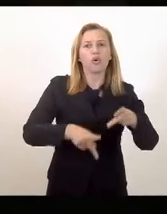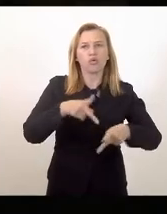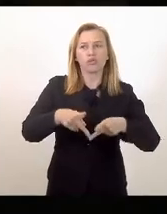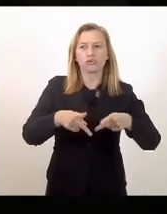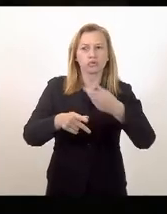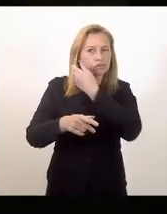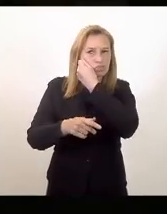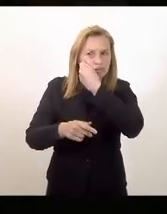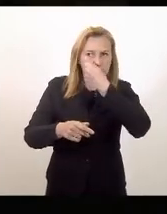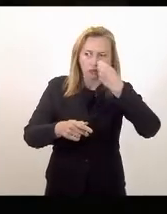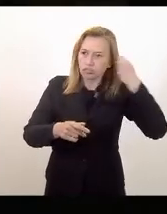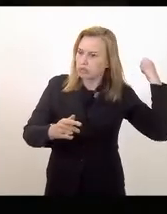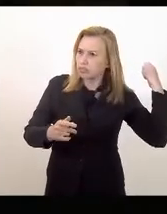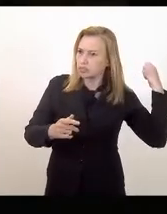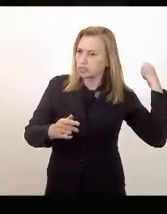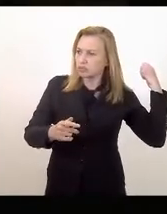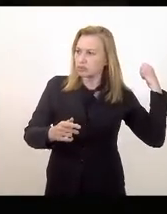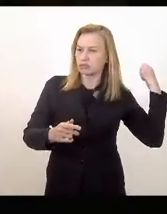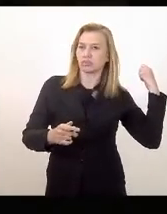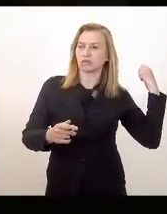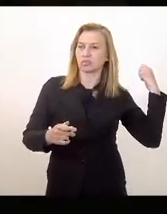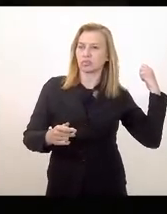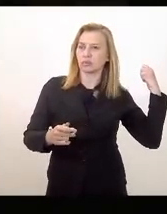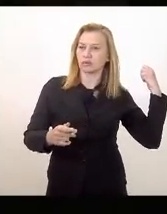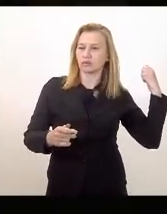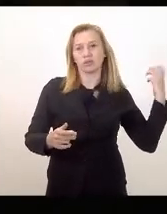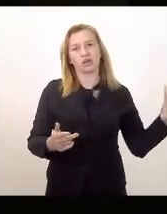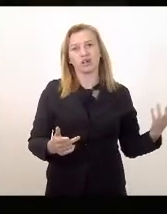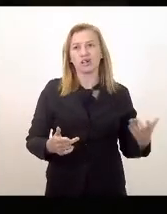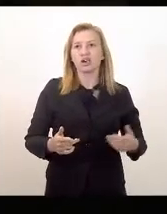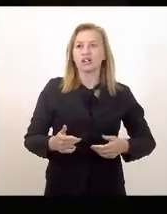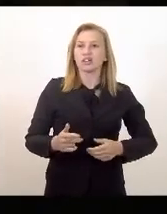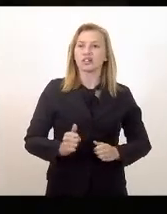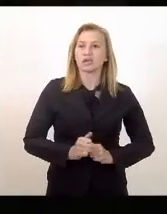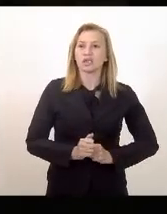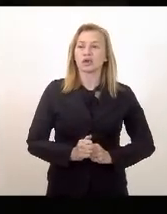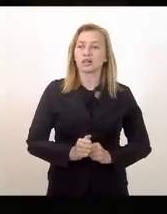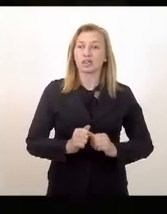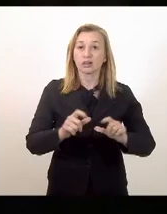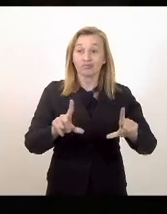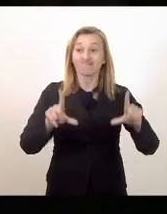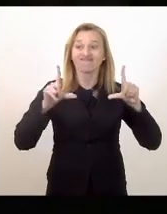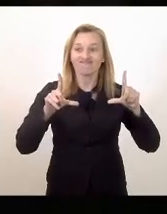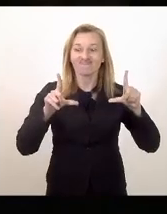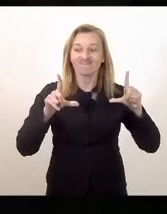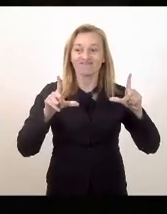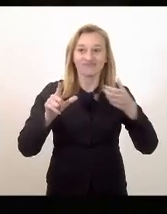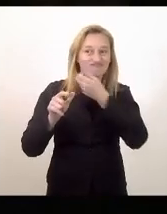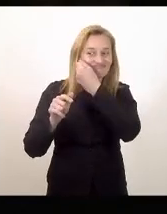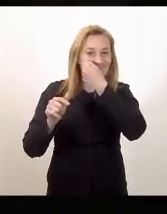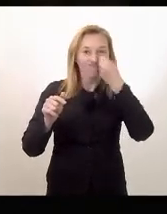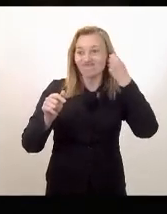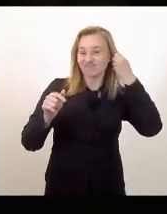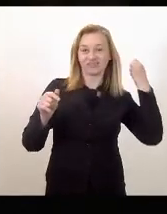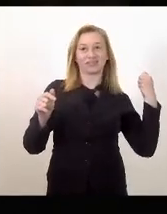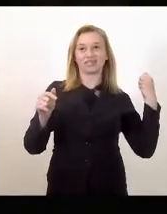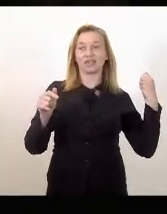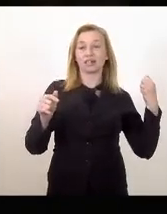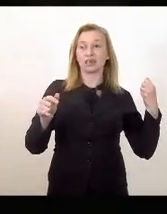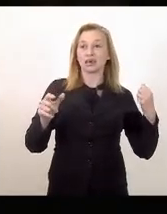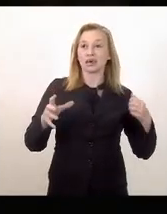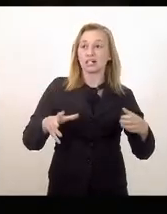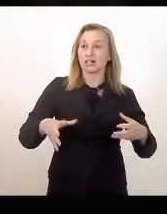como se fosse, estivesse dando um exemplo. Faz questão de aparecer sem a máscara, segurando